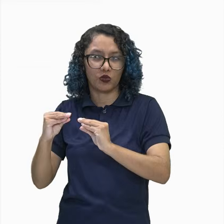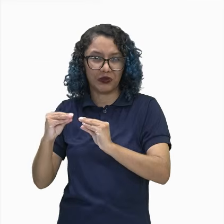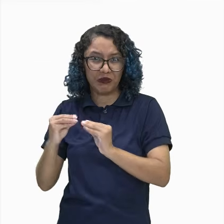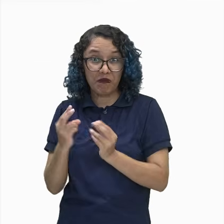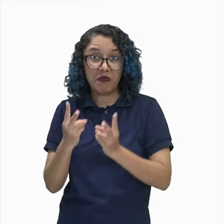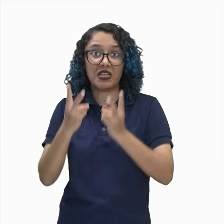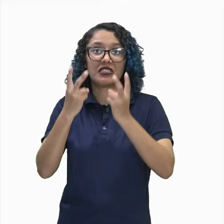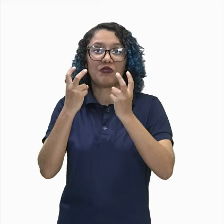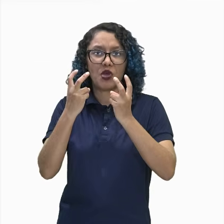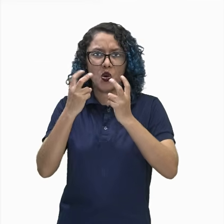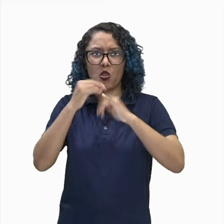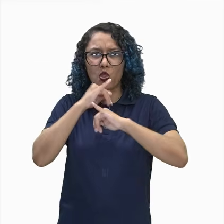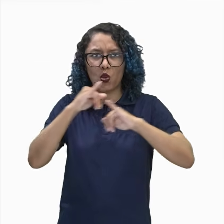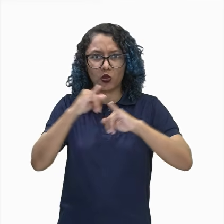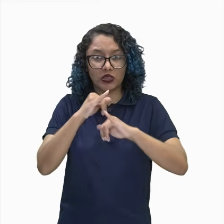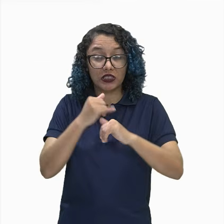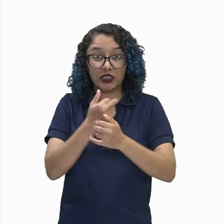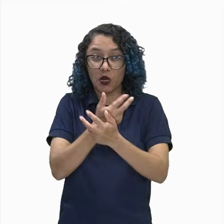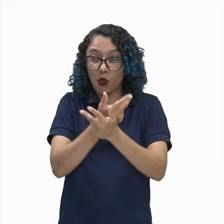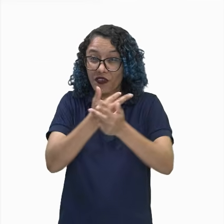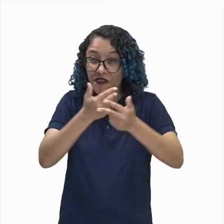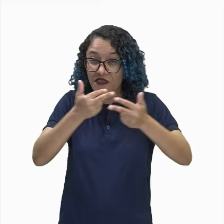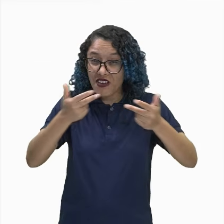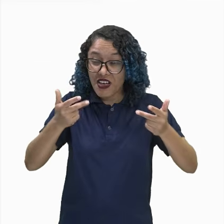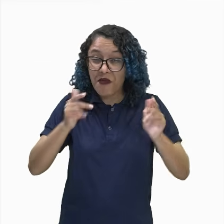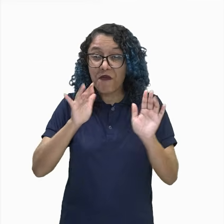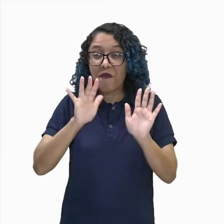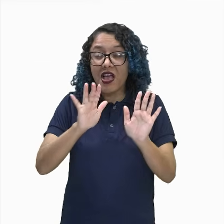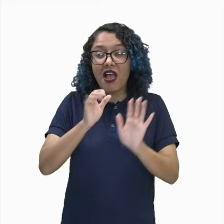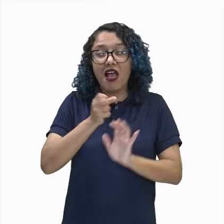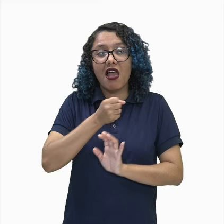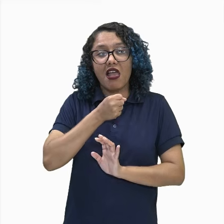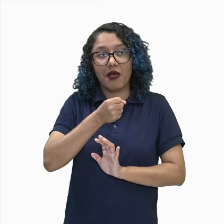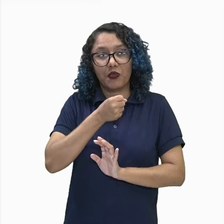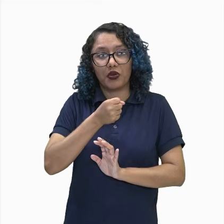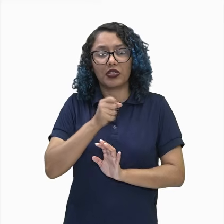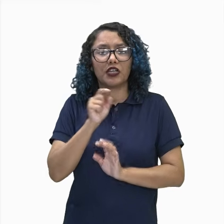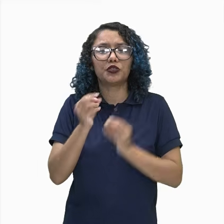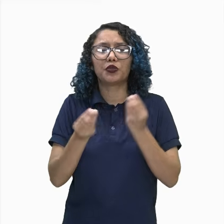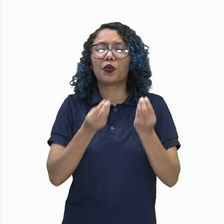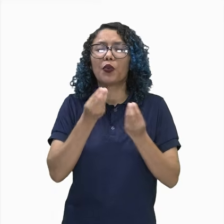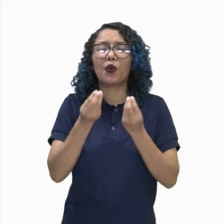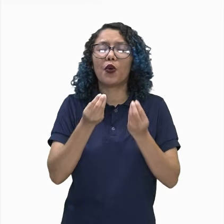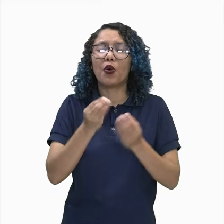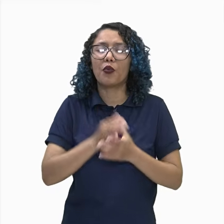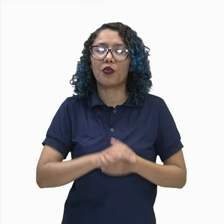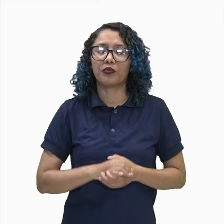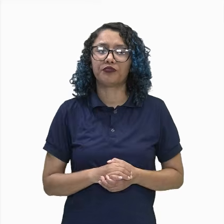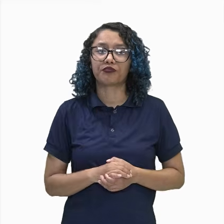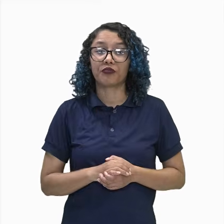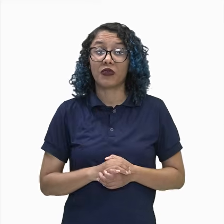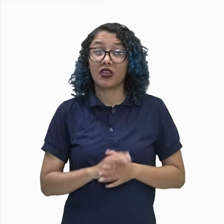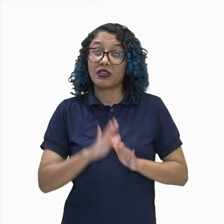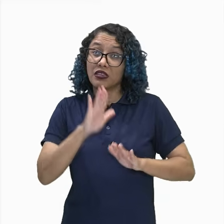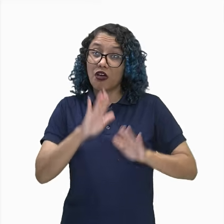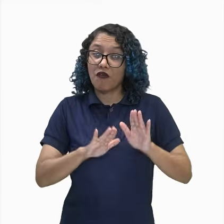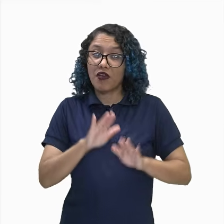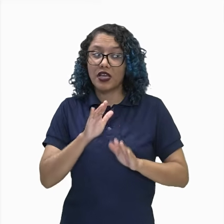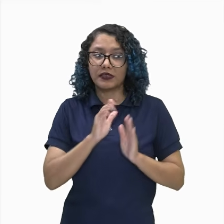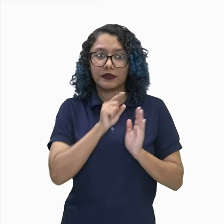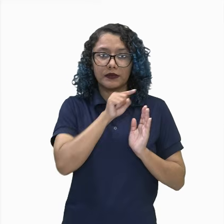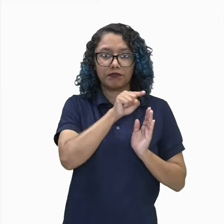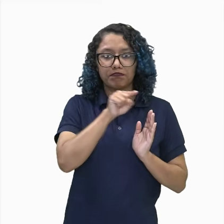notícias. Porém, reportagens, é possível que em um desses jornais tenha ali uma